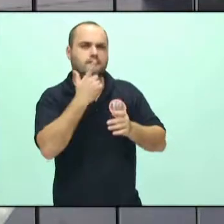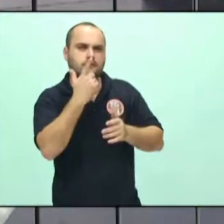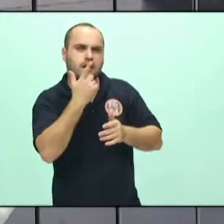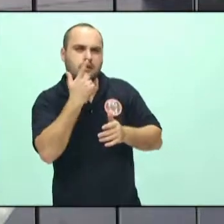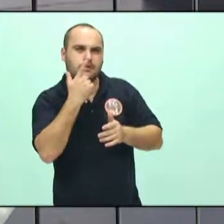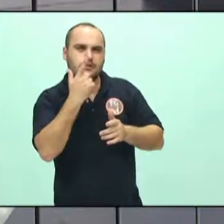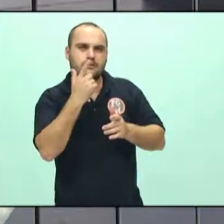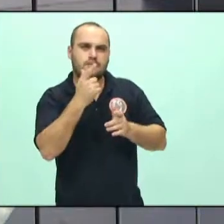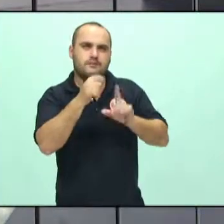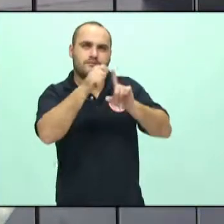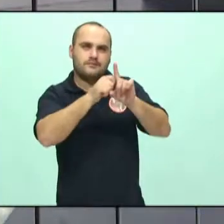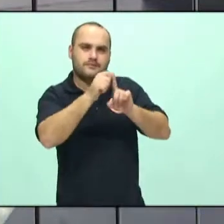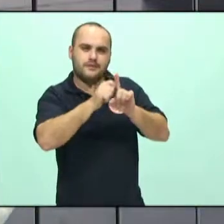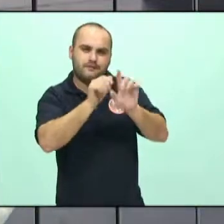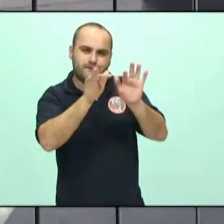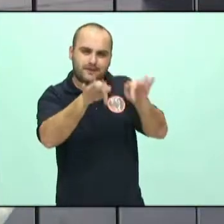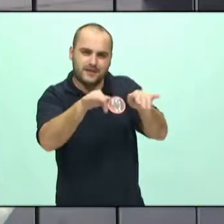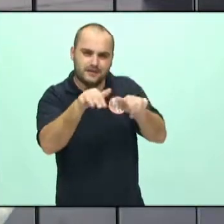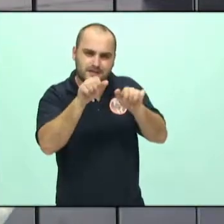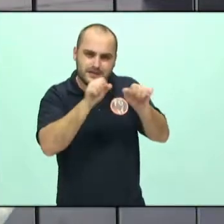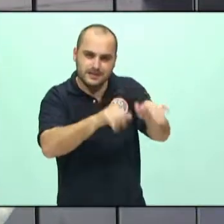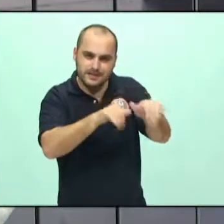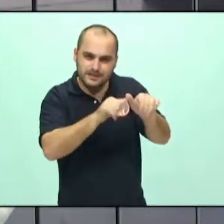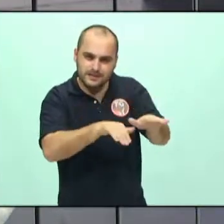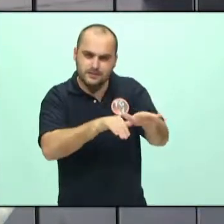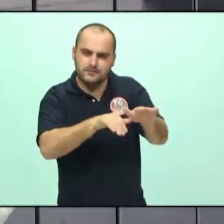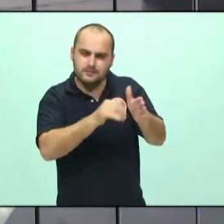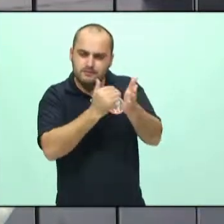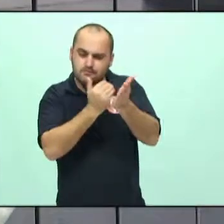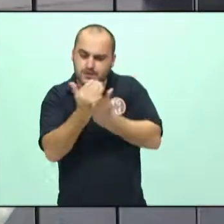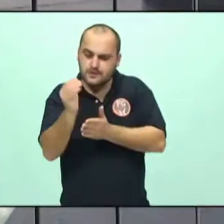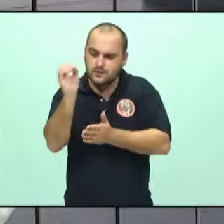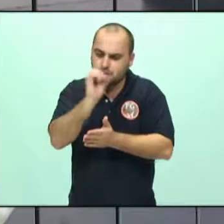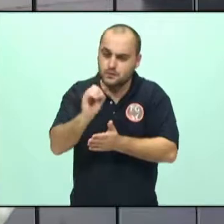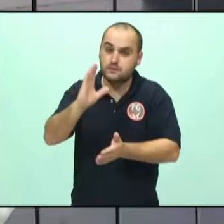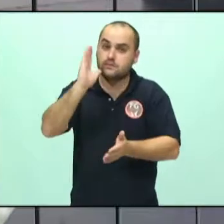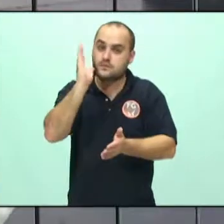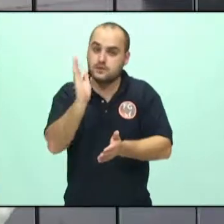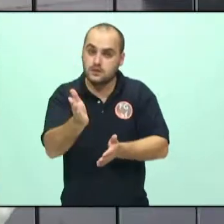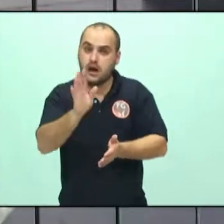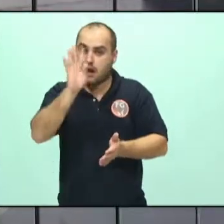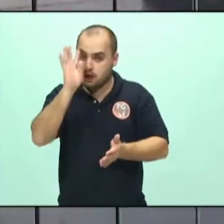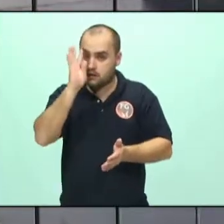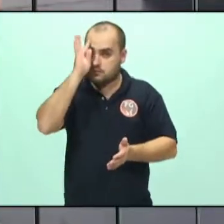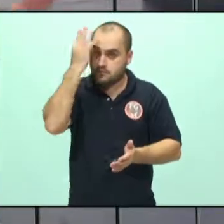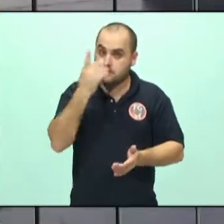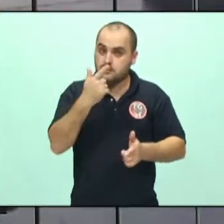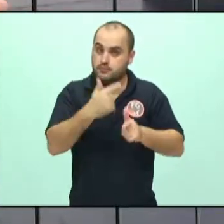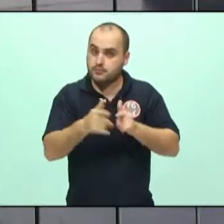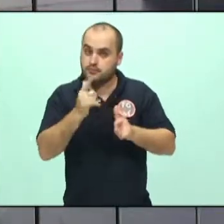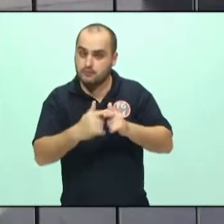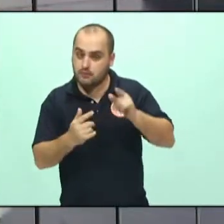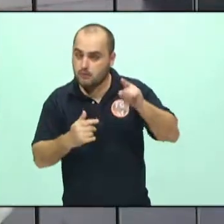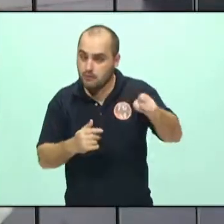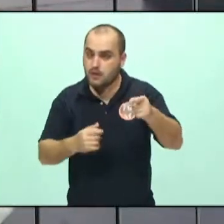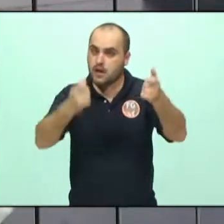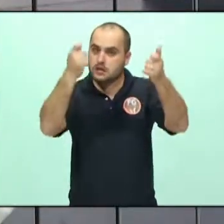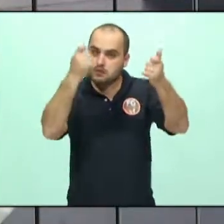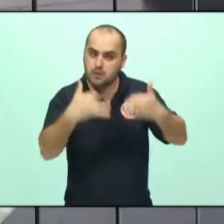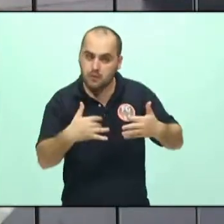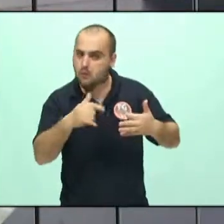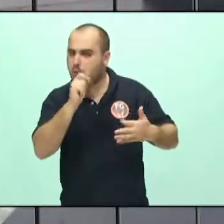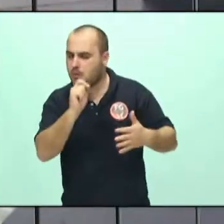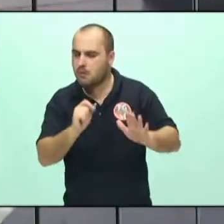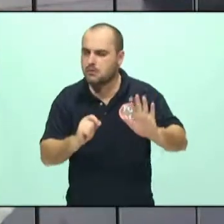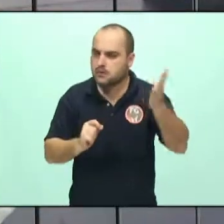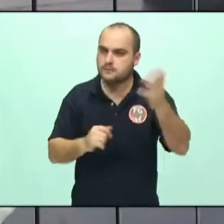de outubro, finalzinho de setembro, início de outubro, estaria dando uma solução para o problema, nos explicou o que estava acontecendo